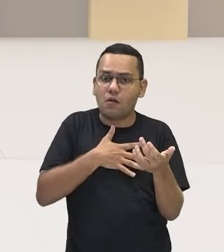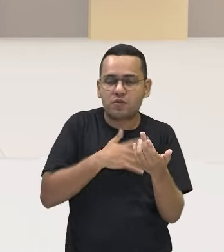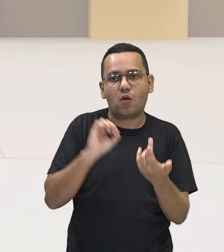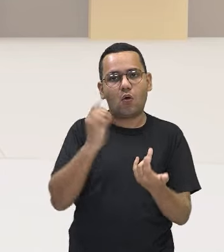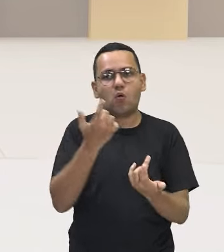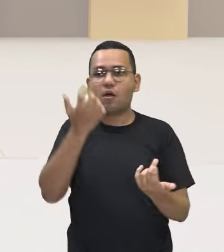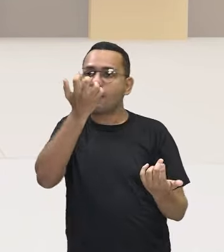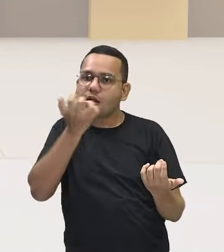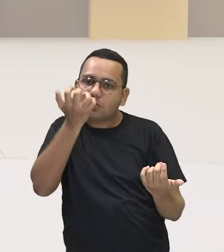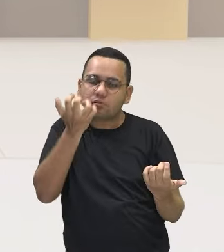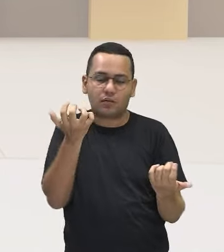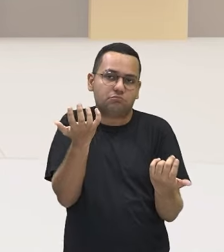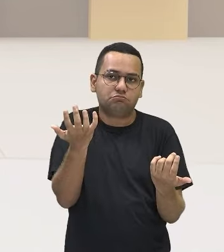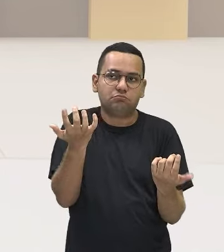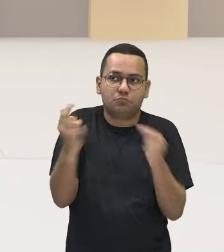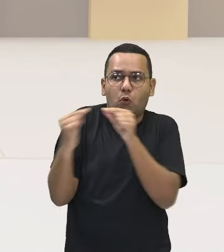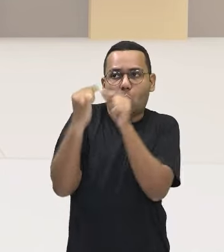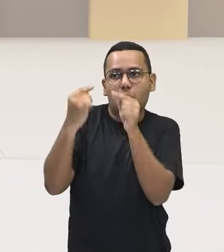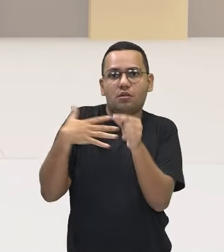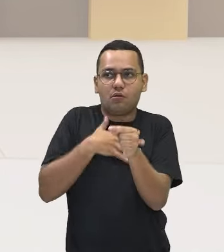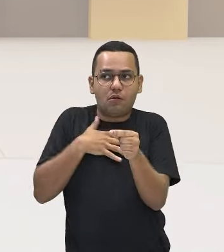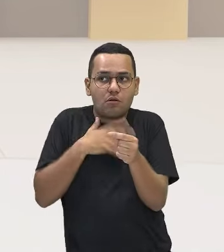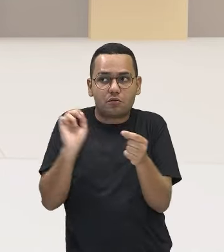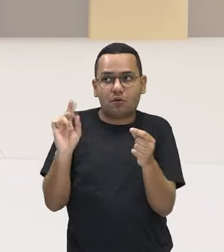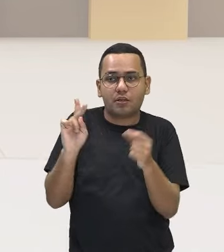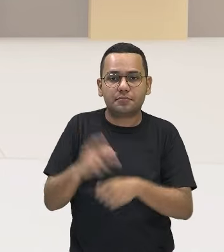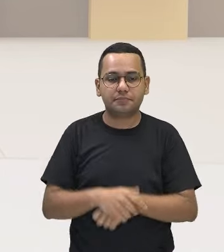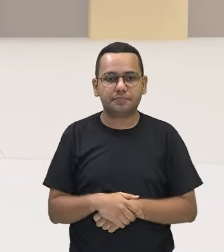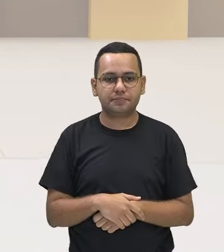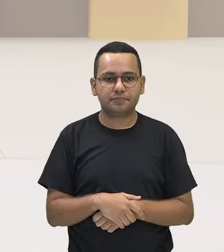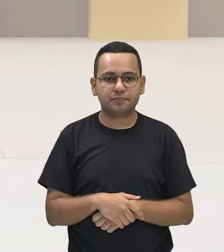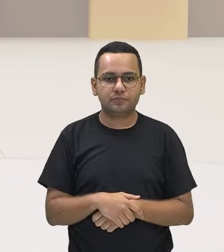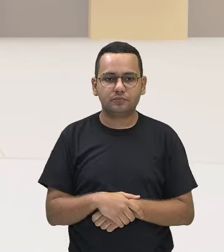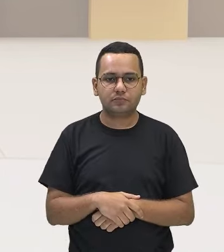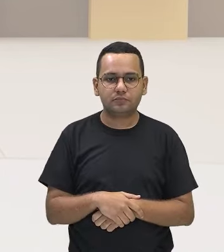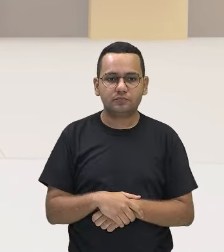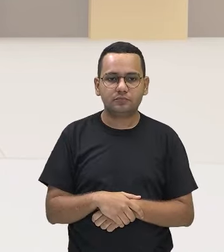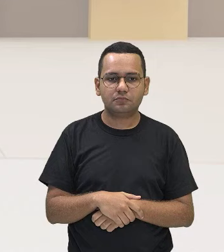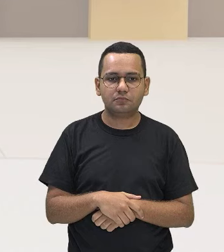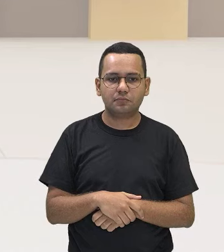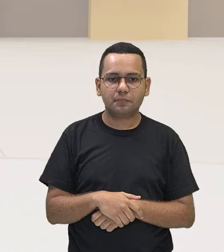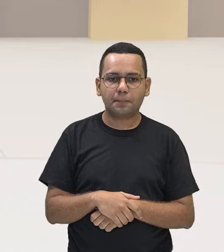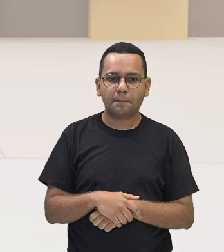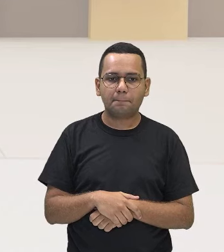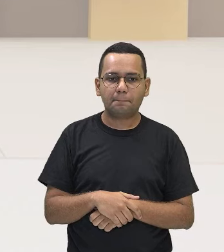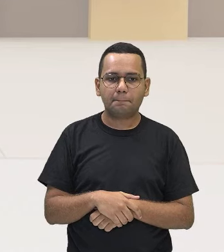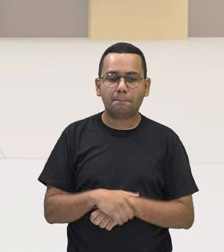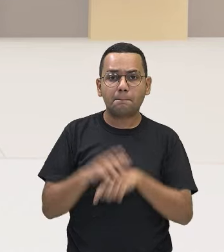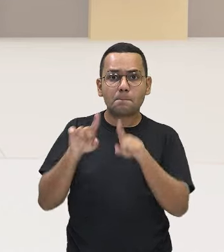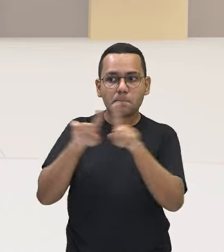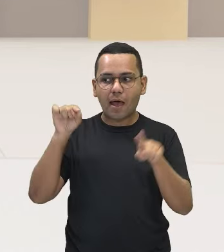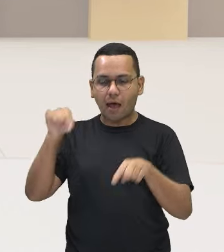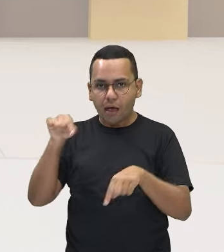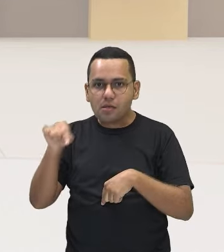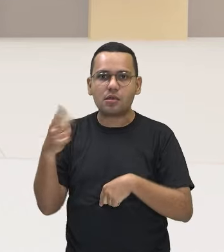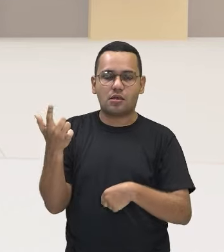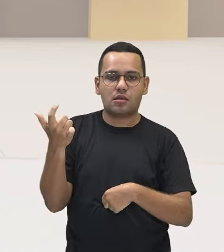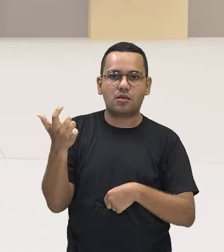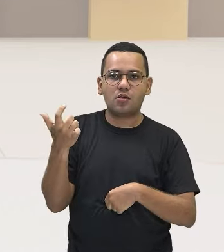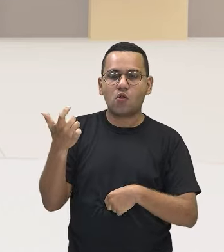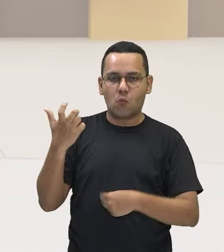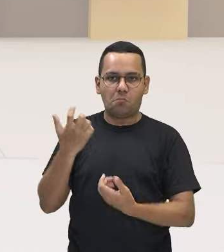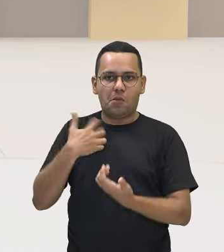É a sua paixão, é aquilo que você realmente se envolve. Pensa em como você pode utilizar essa expressão criativa